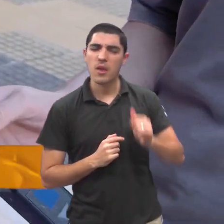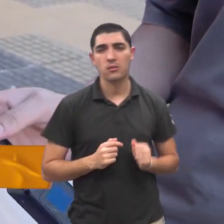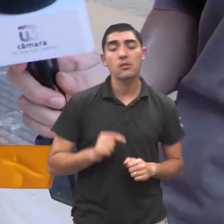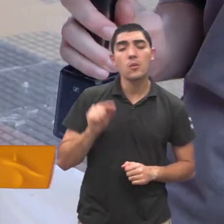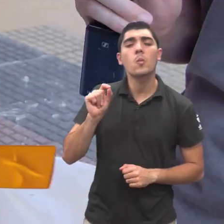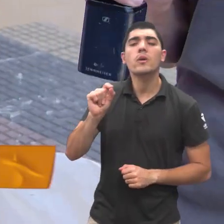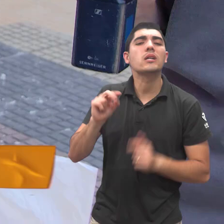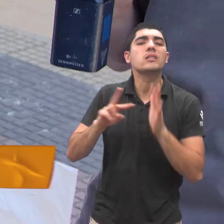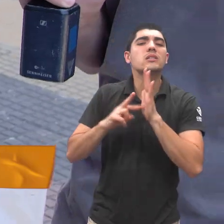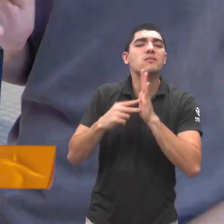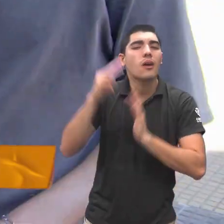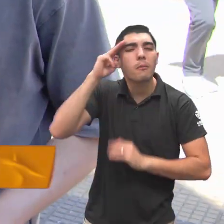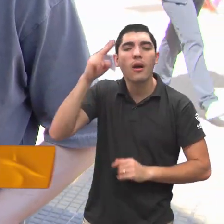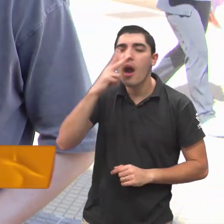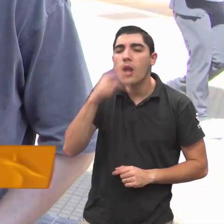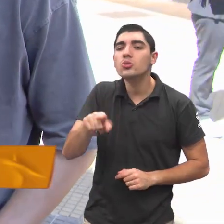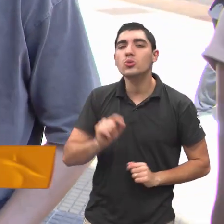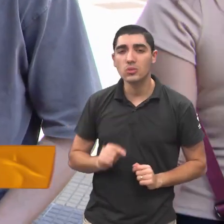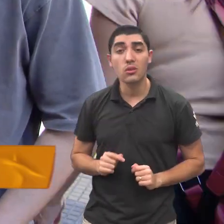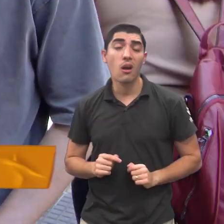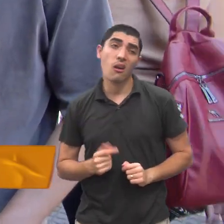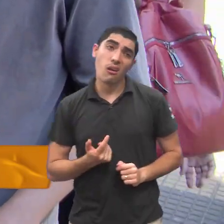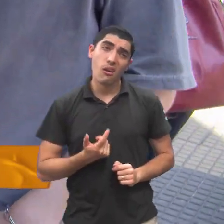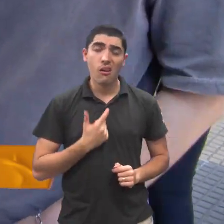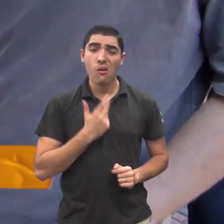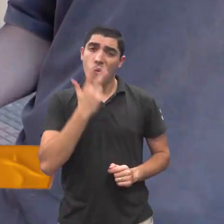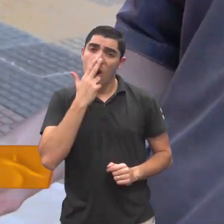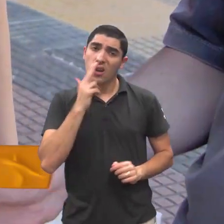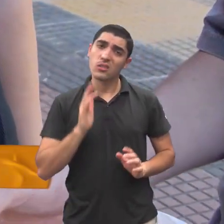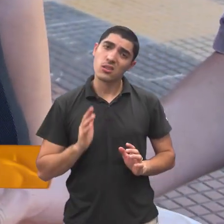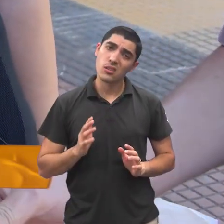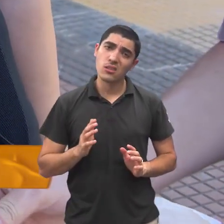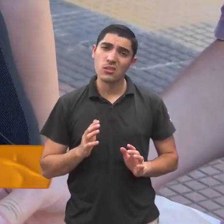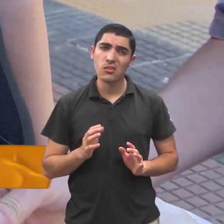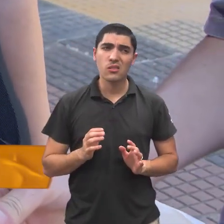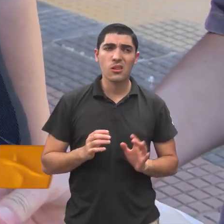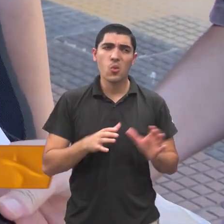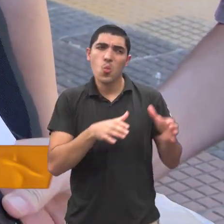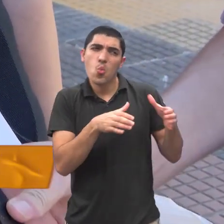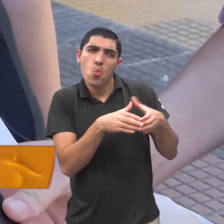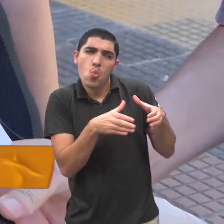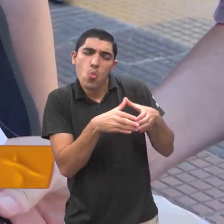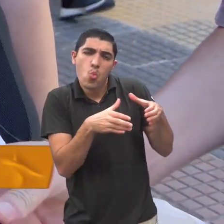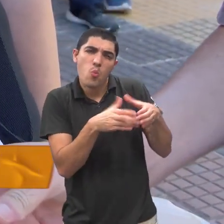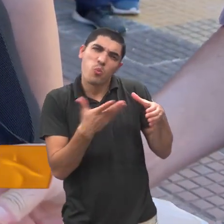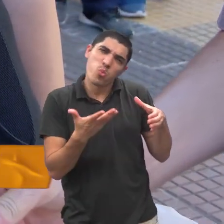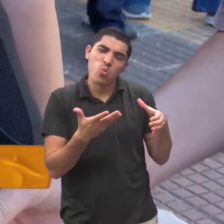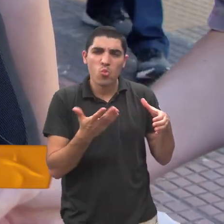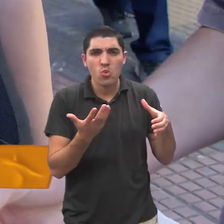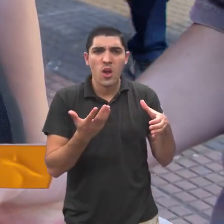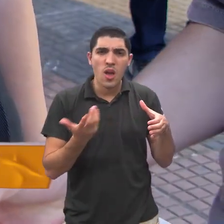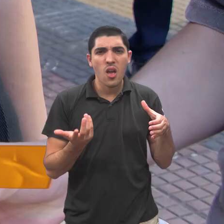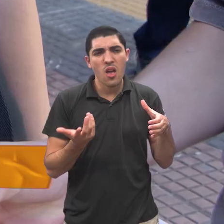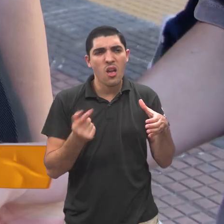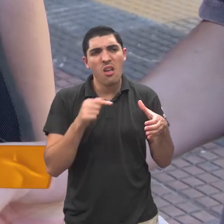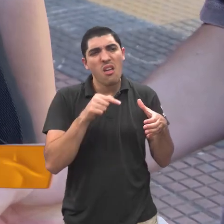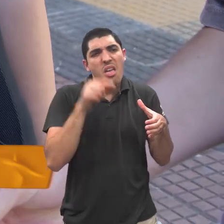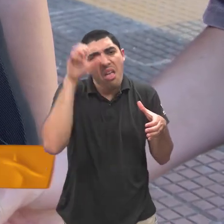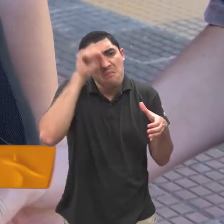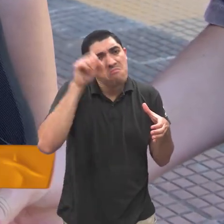ou menos. Fala pra mim o que você pensa que é. Ah, é tipo uma turma assim